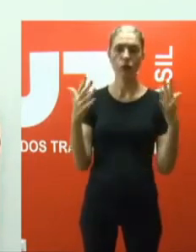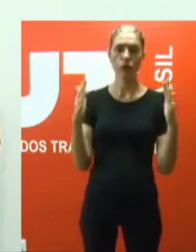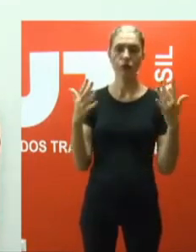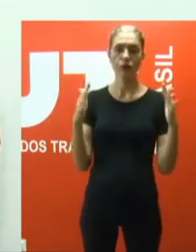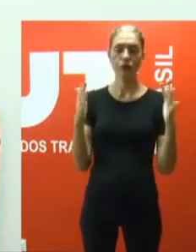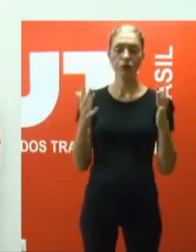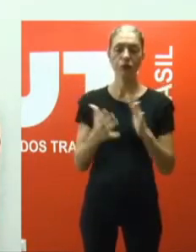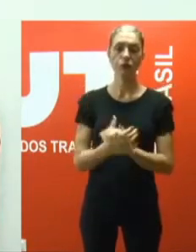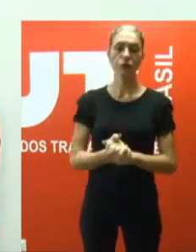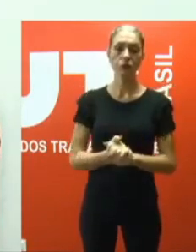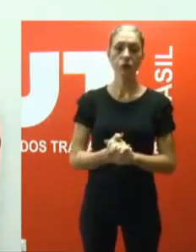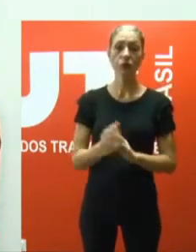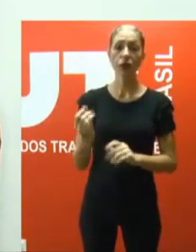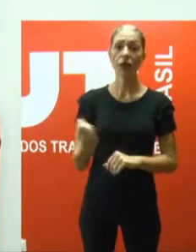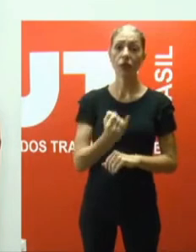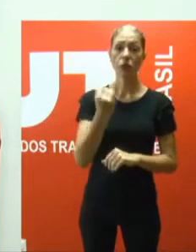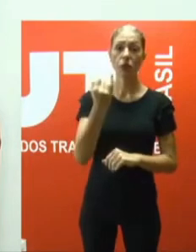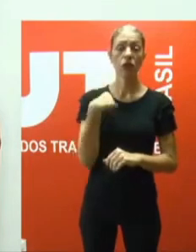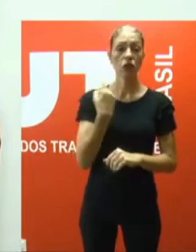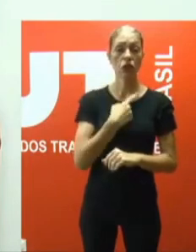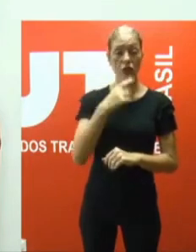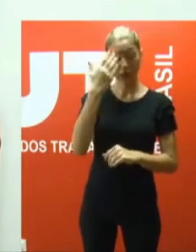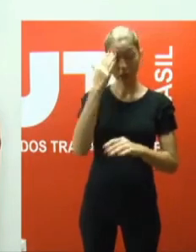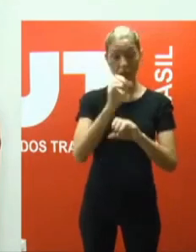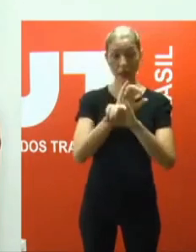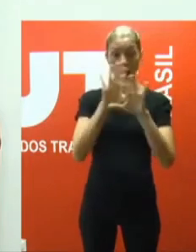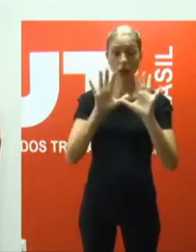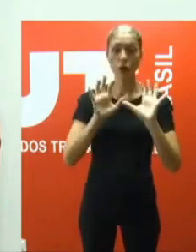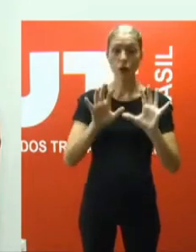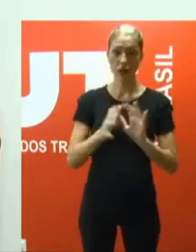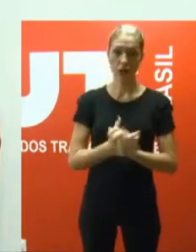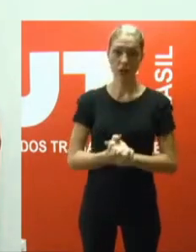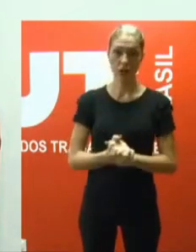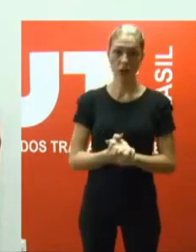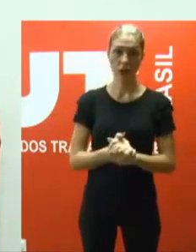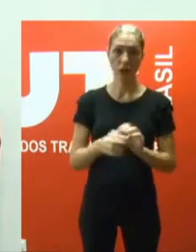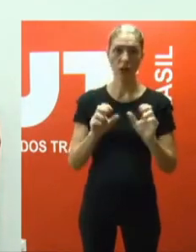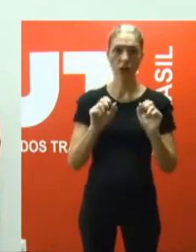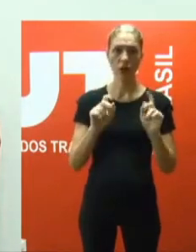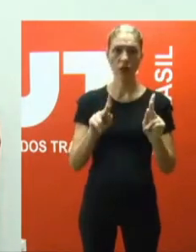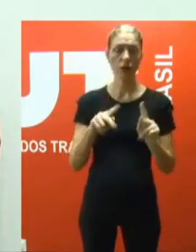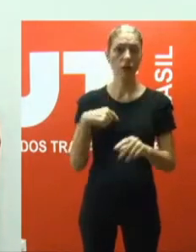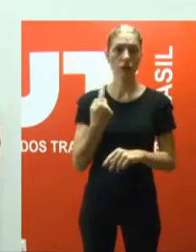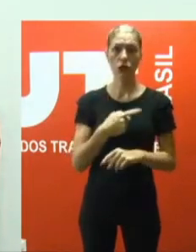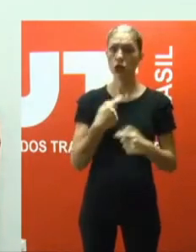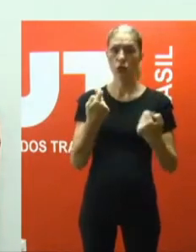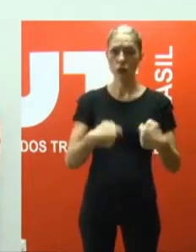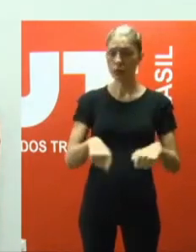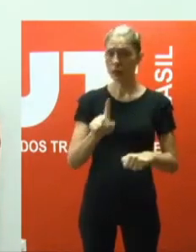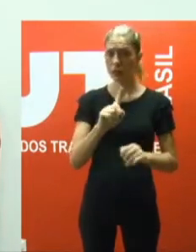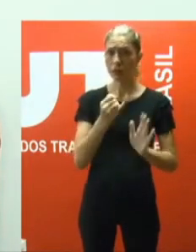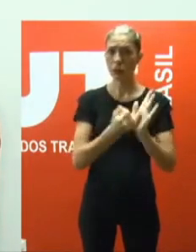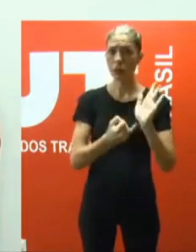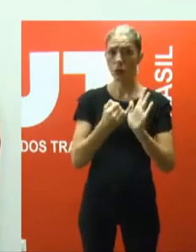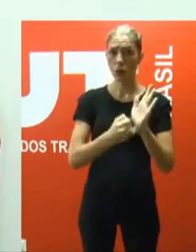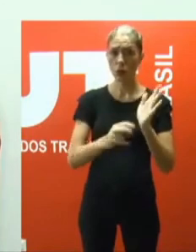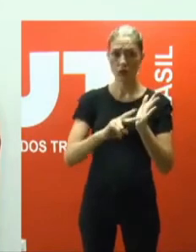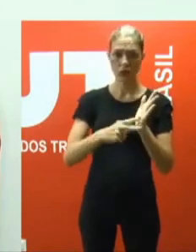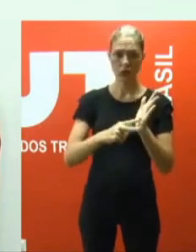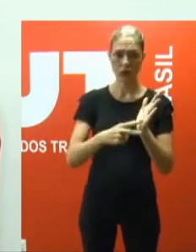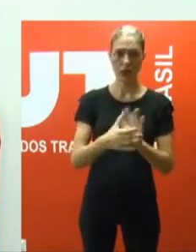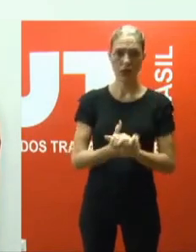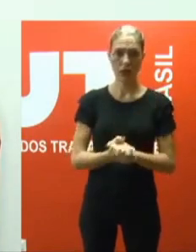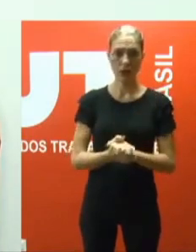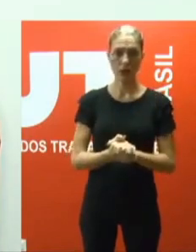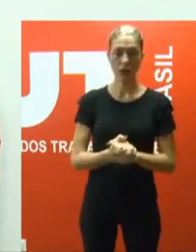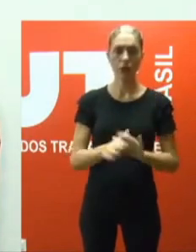É importante a gente ter claro isso, tá? Mas a gente não precisa de imposto sindical. O que a gente quer é